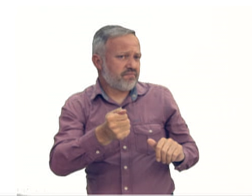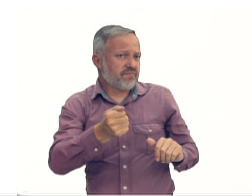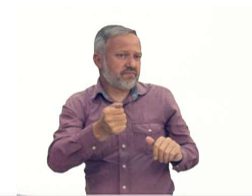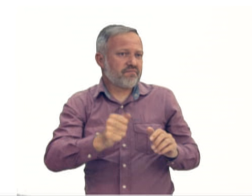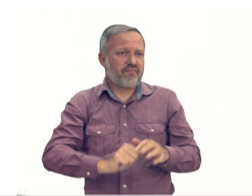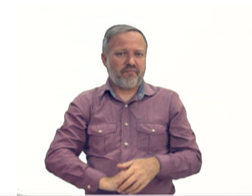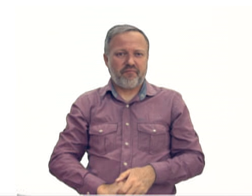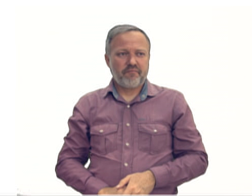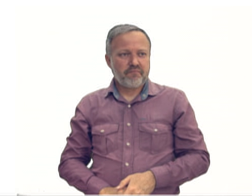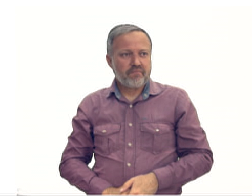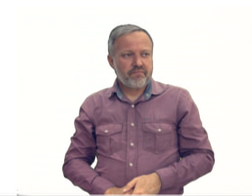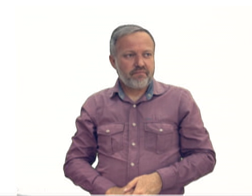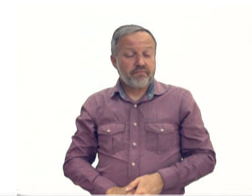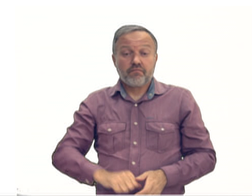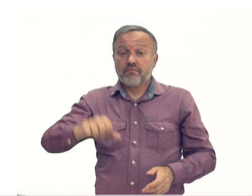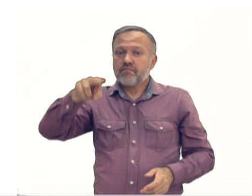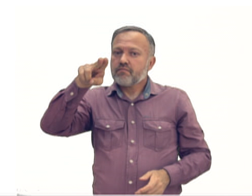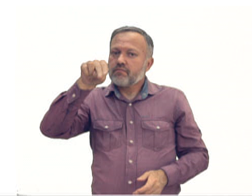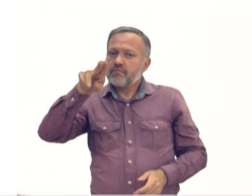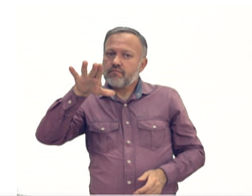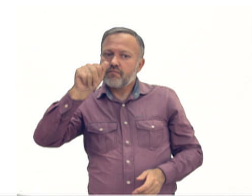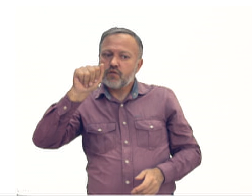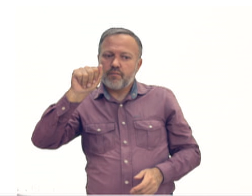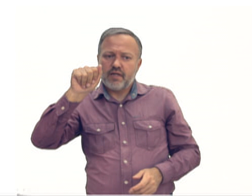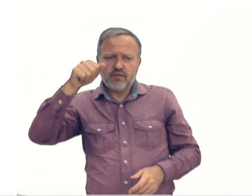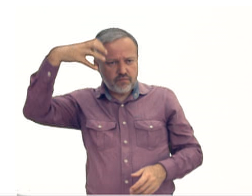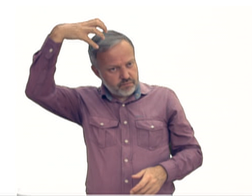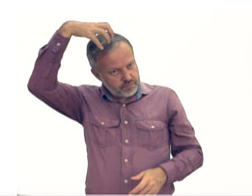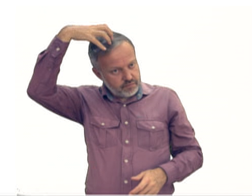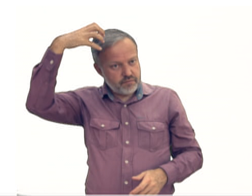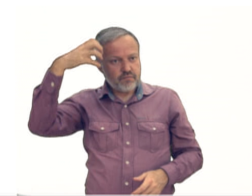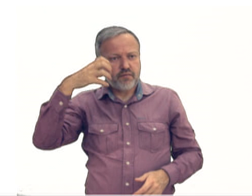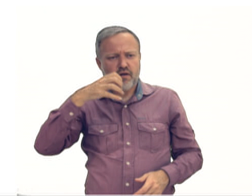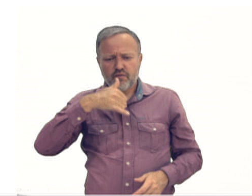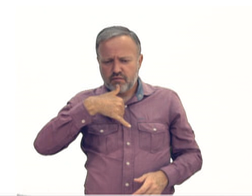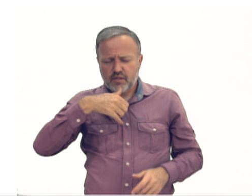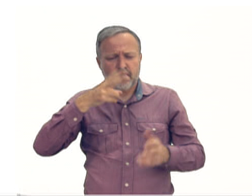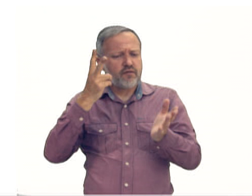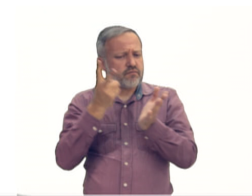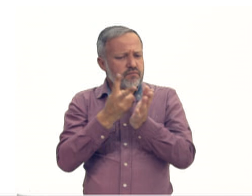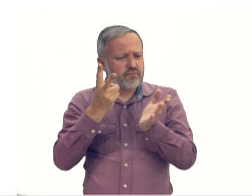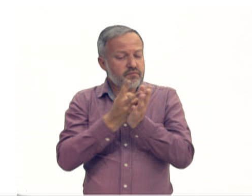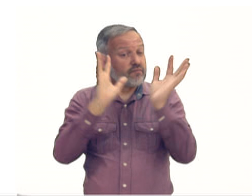padrinhos. Nunca mais foi o príncipe infeliz.